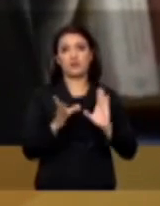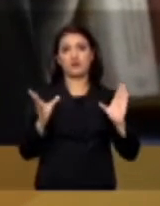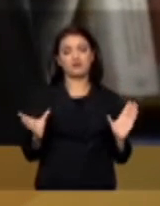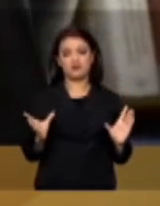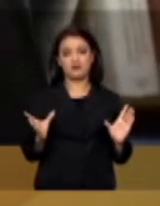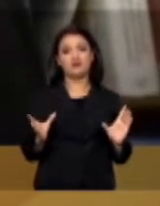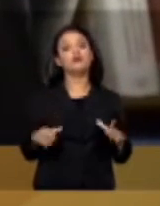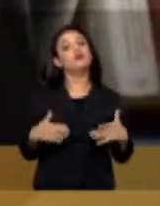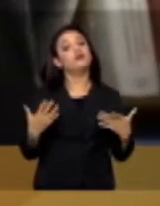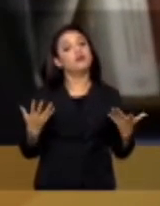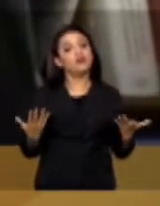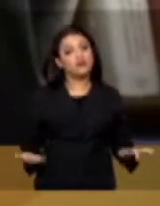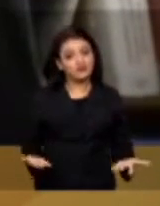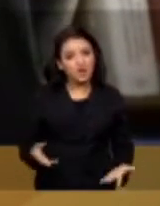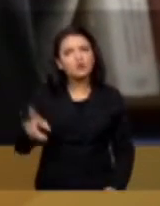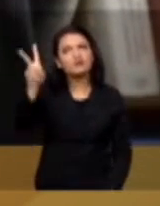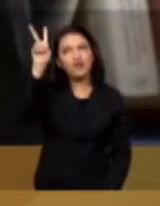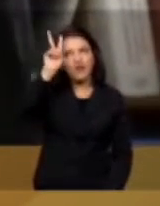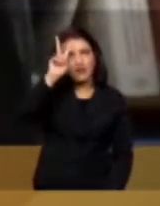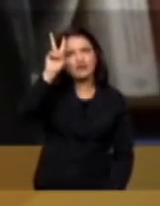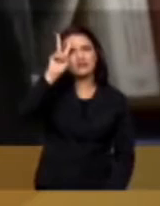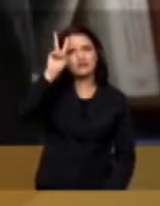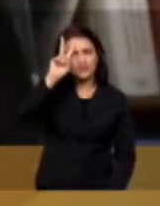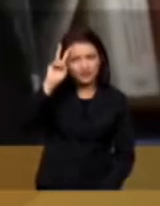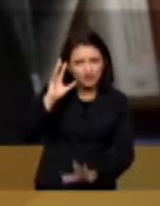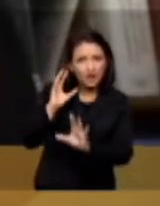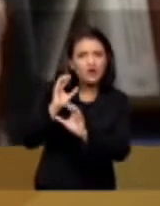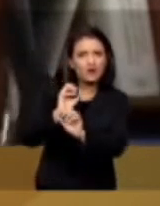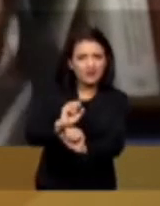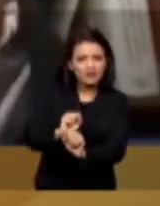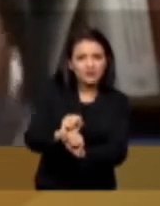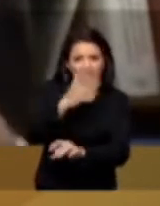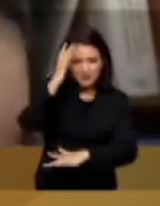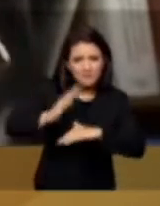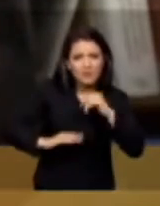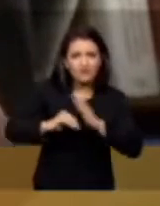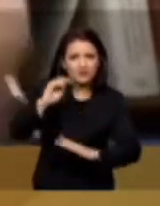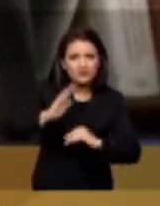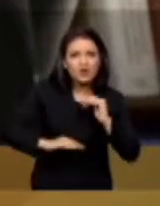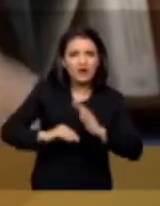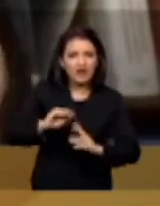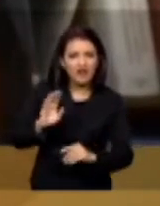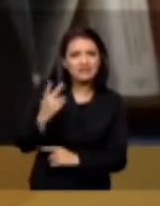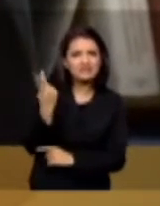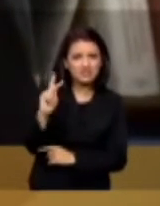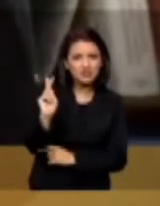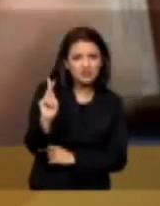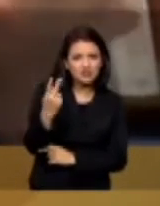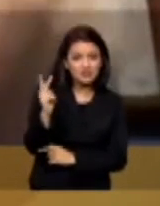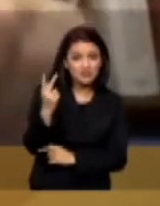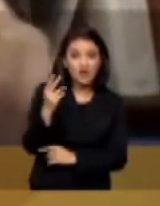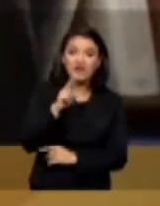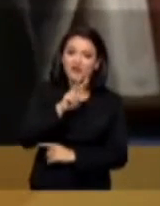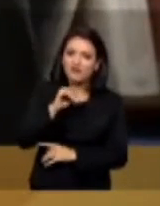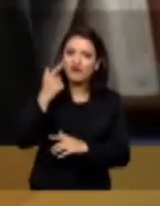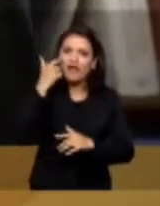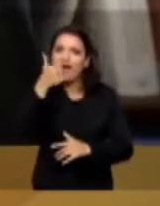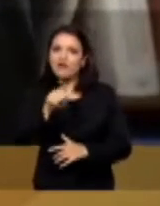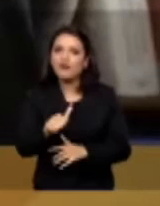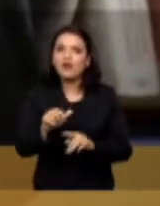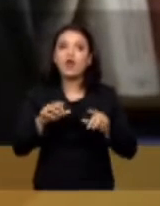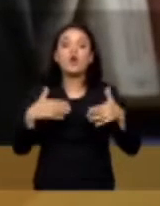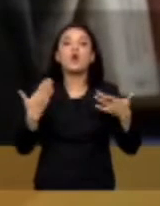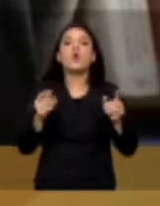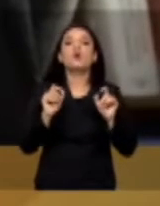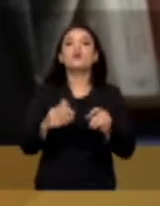E os historiadores haverão de avaliar, não é, qual foi o resultado prático em termos, não é,